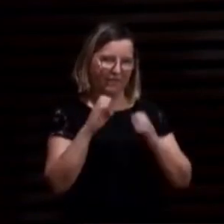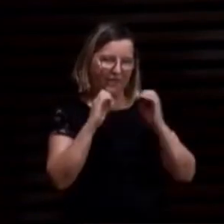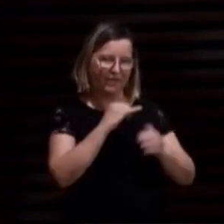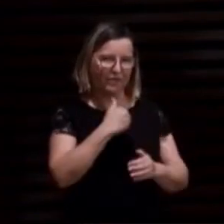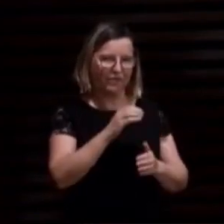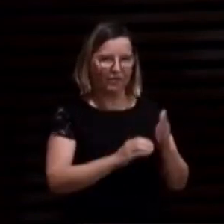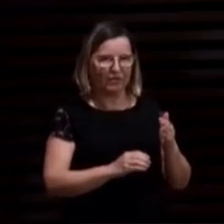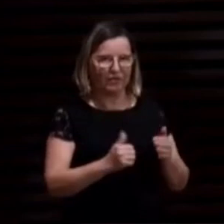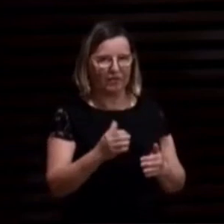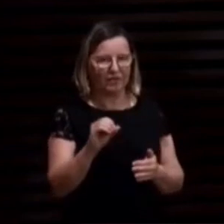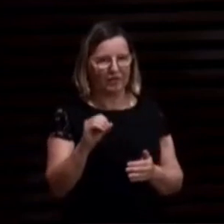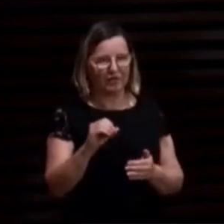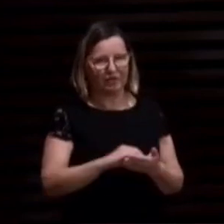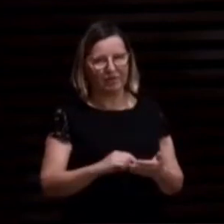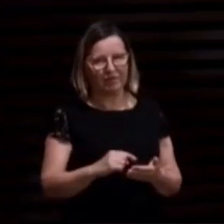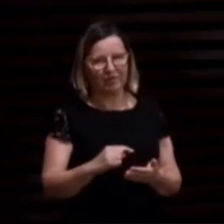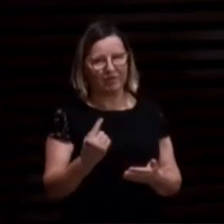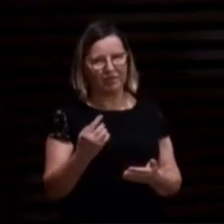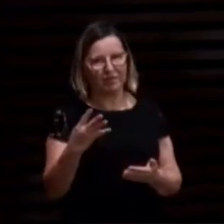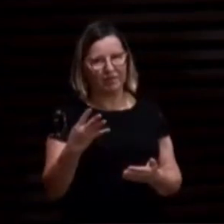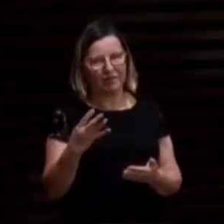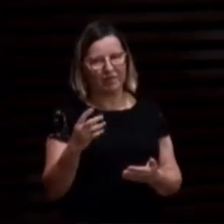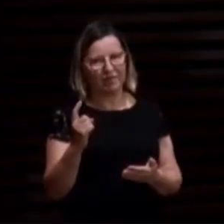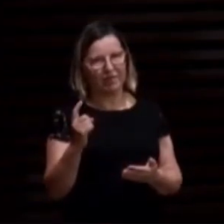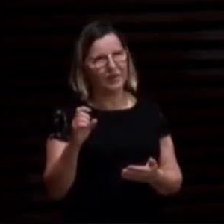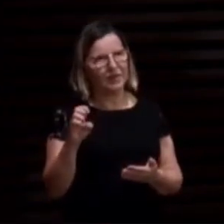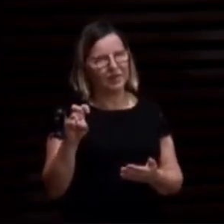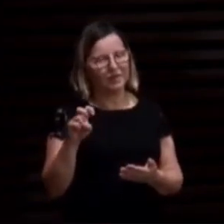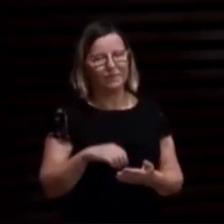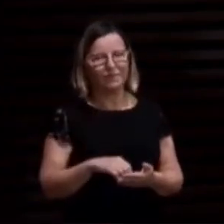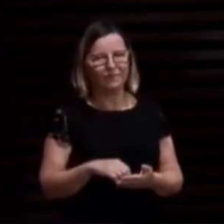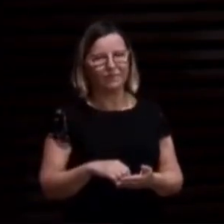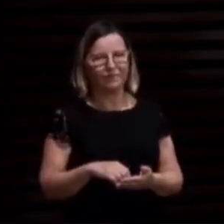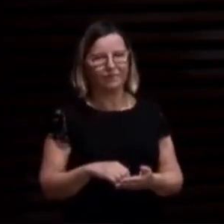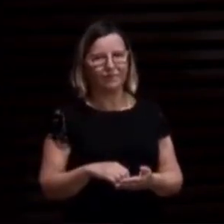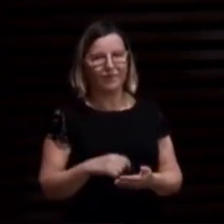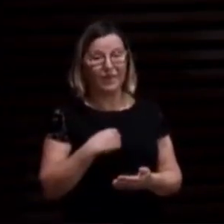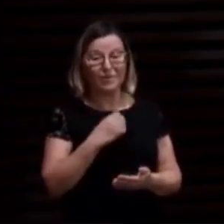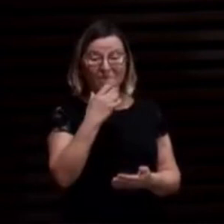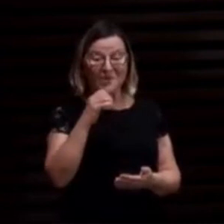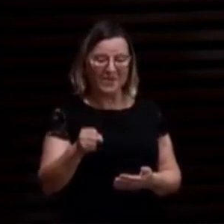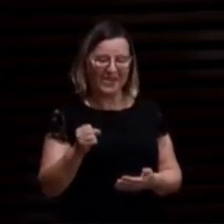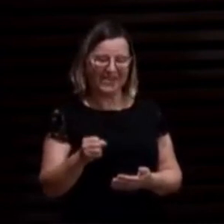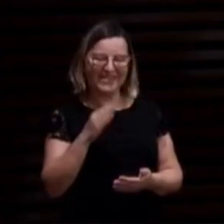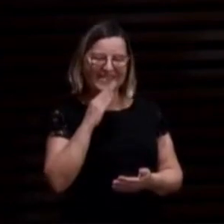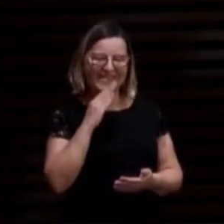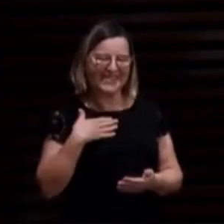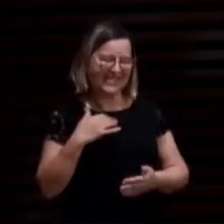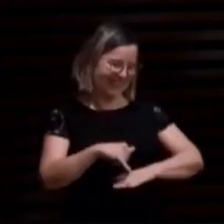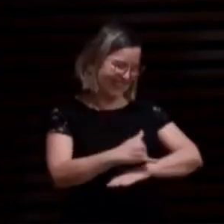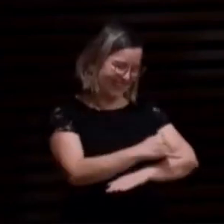João 10, 14 e 15. Eu sou o bom pastor, conheço as